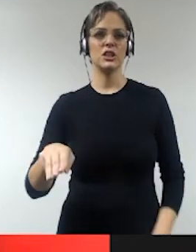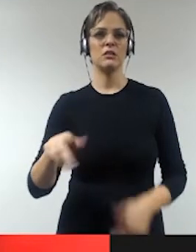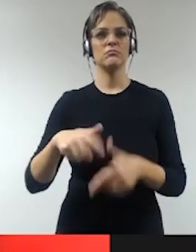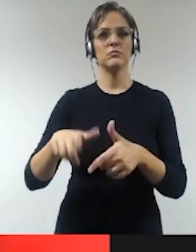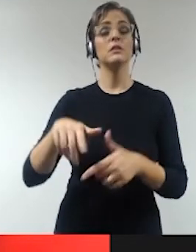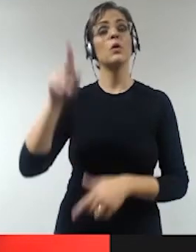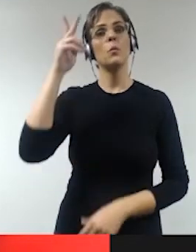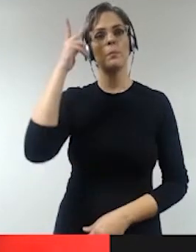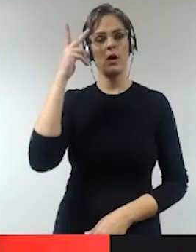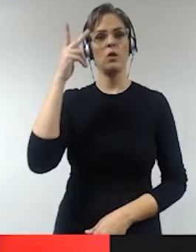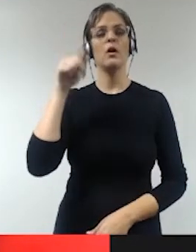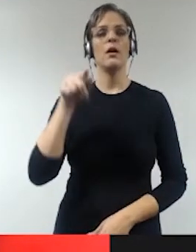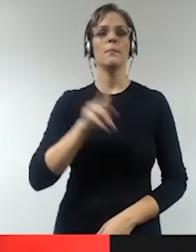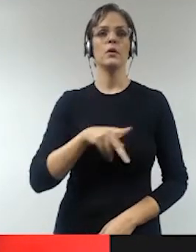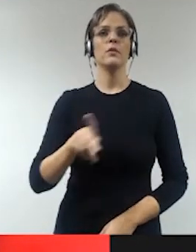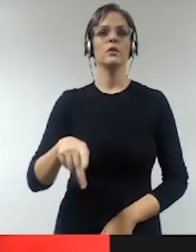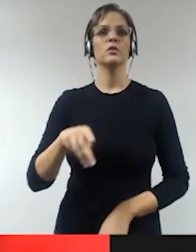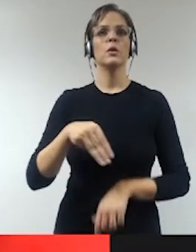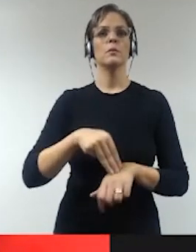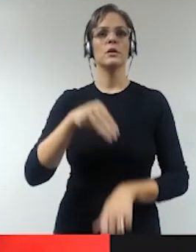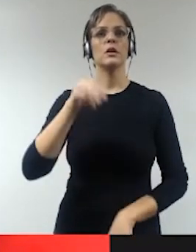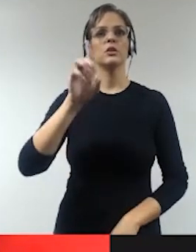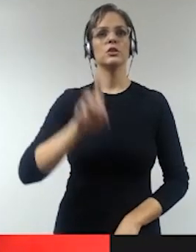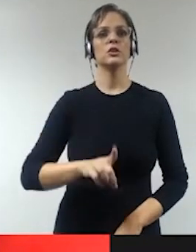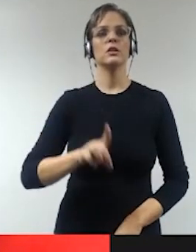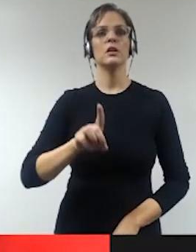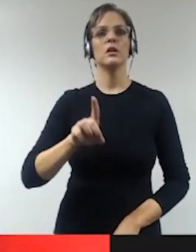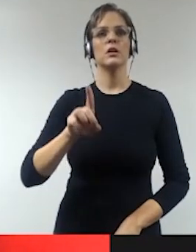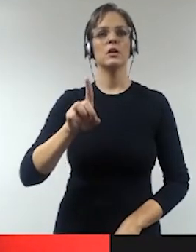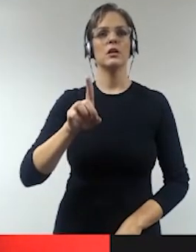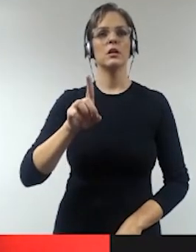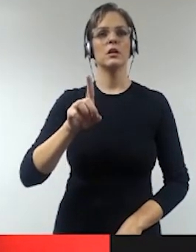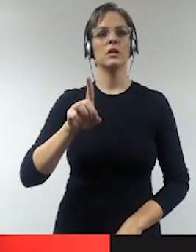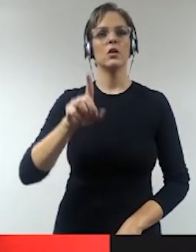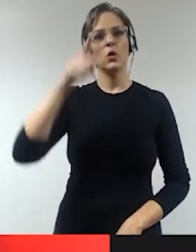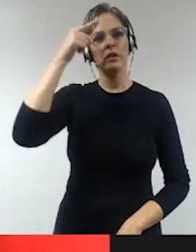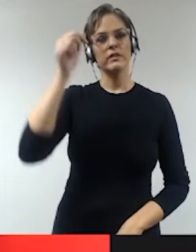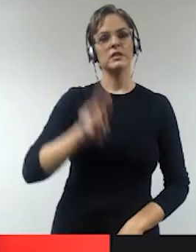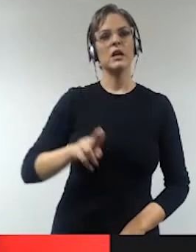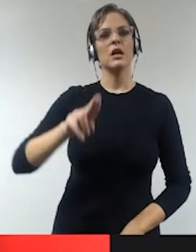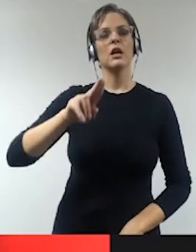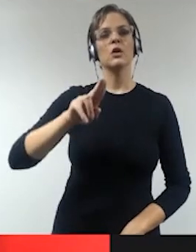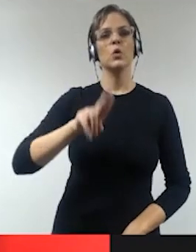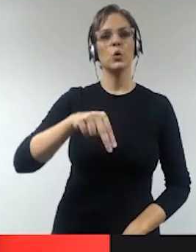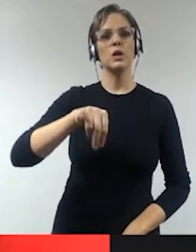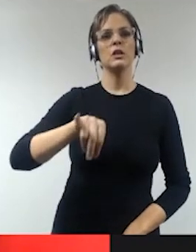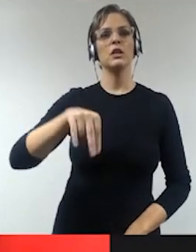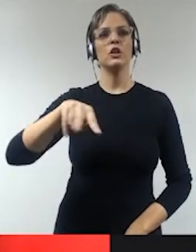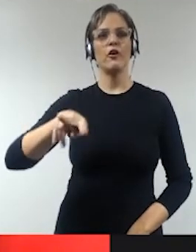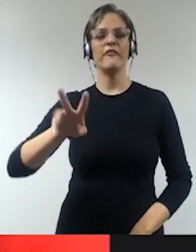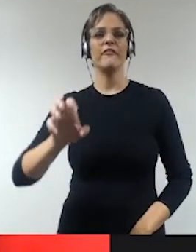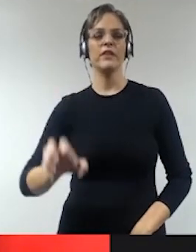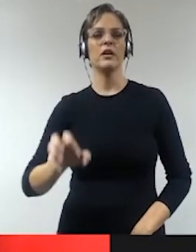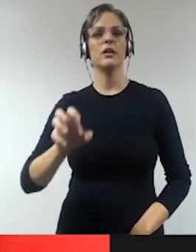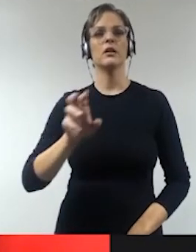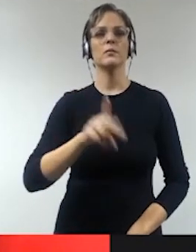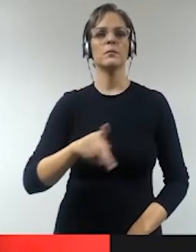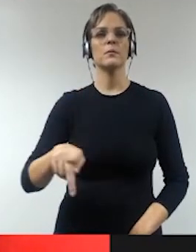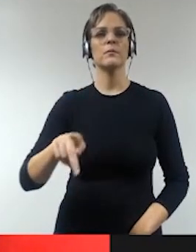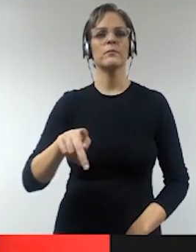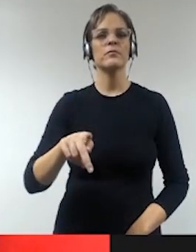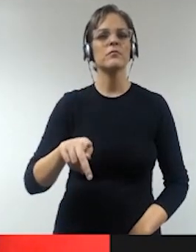professora do programa de mestrado em Direito da Universidade 9 de Julho, a Uninove, professora na Escola Paulista da